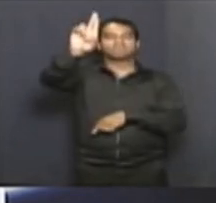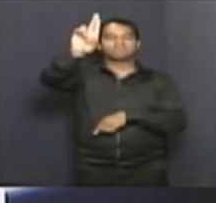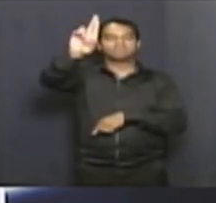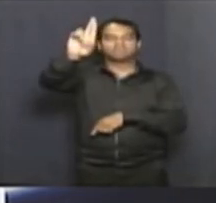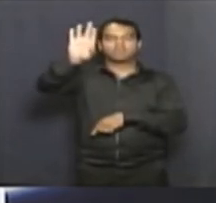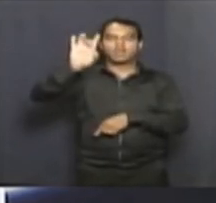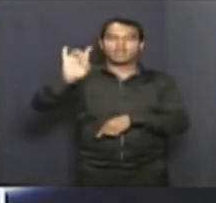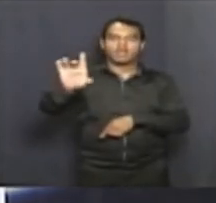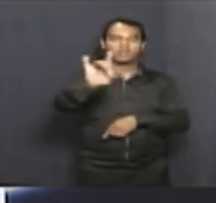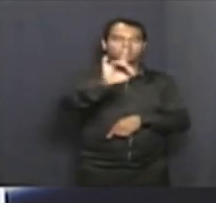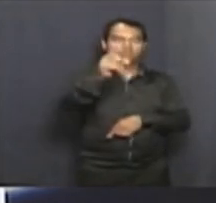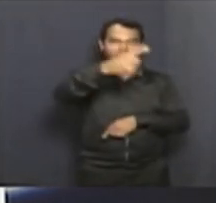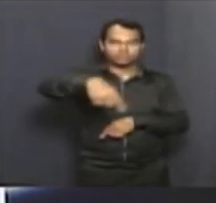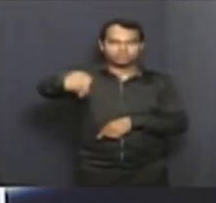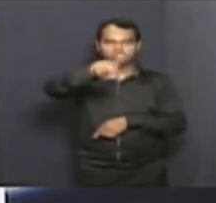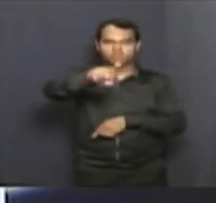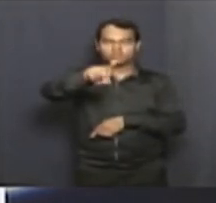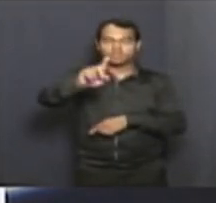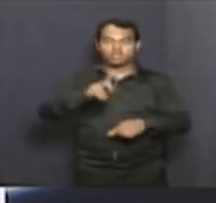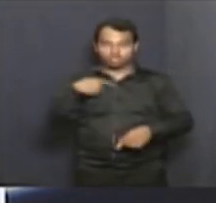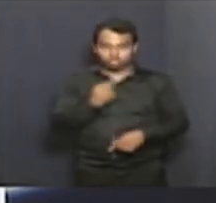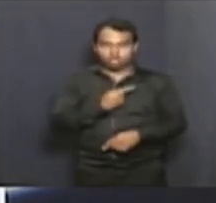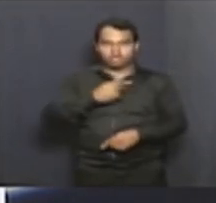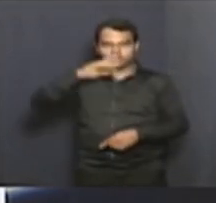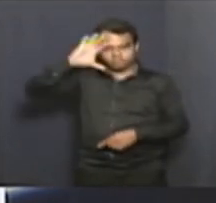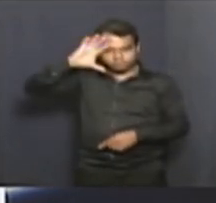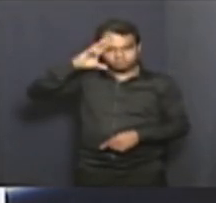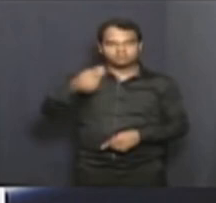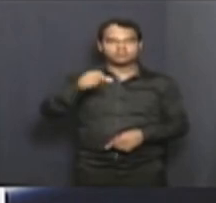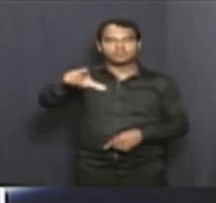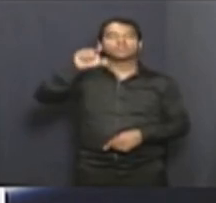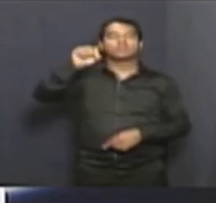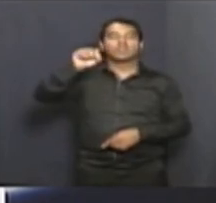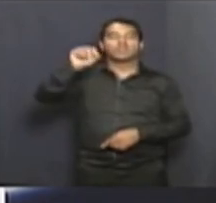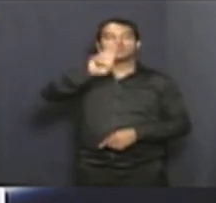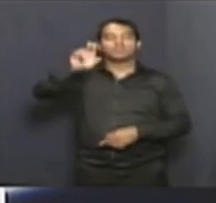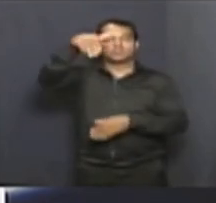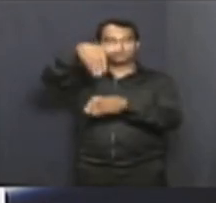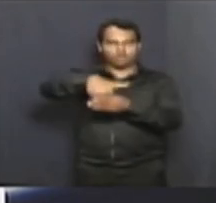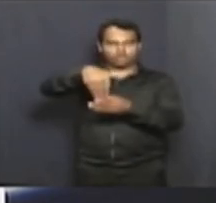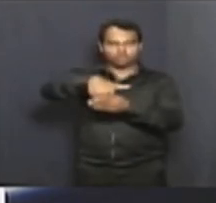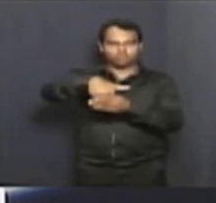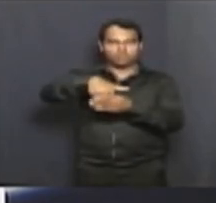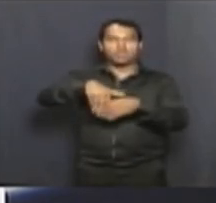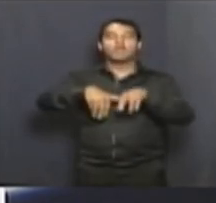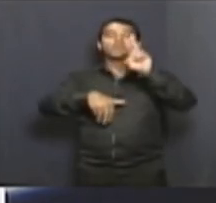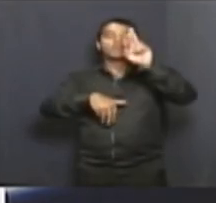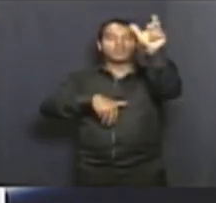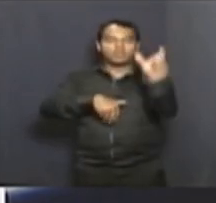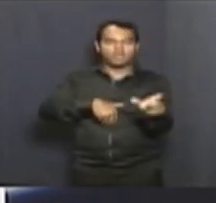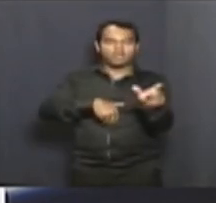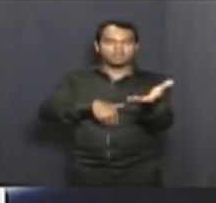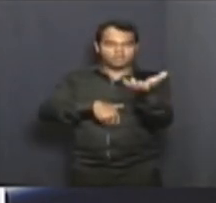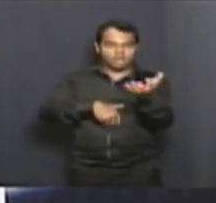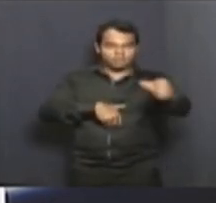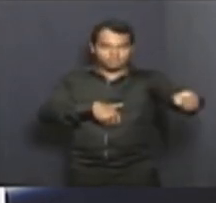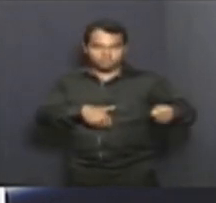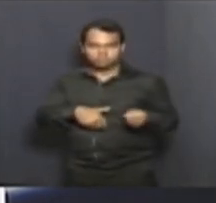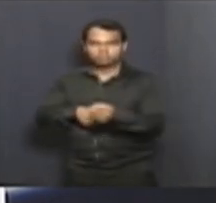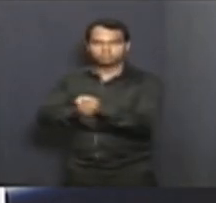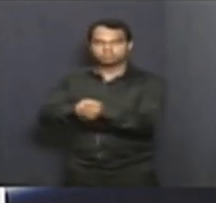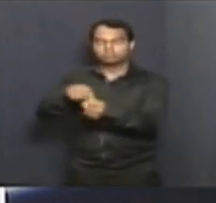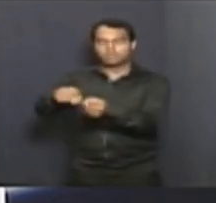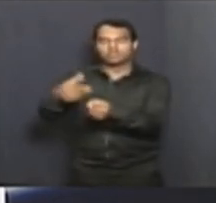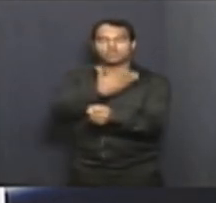nós realmente decidiremos através do nosso voto quem nós queremos pra conduzir os destinos de mato